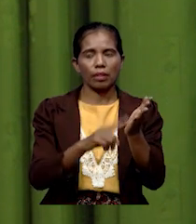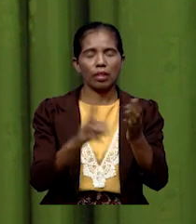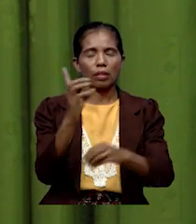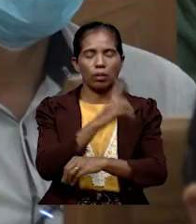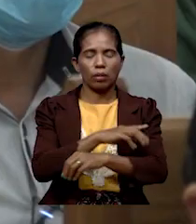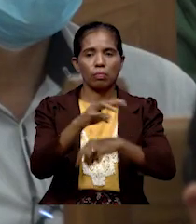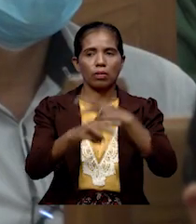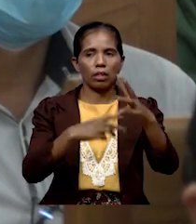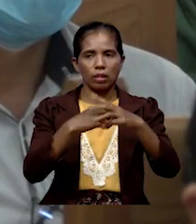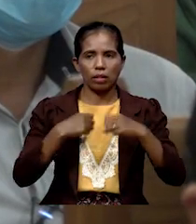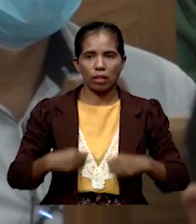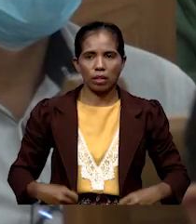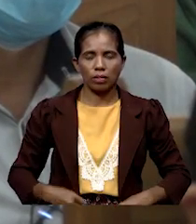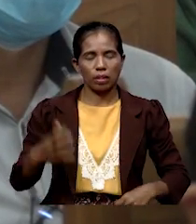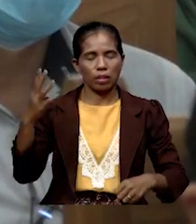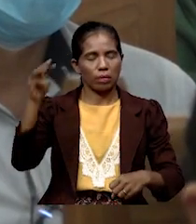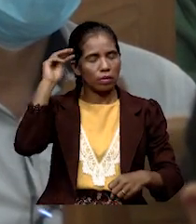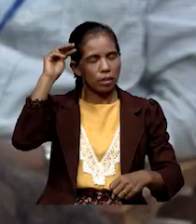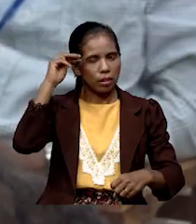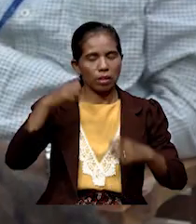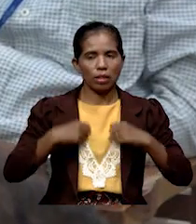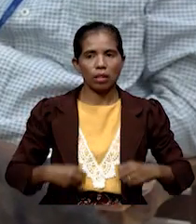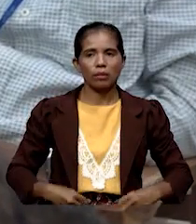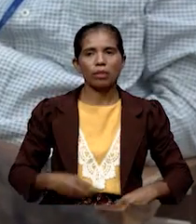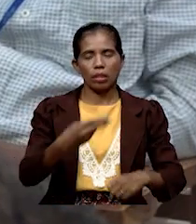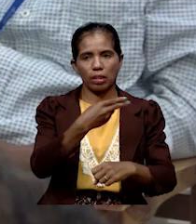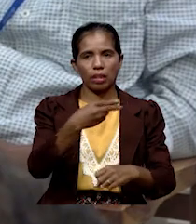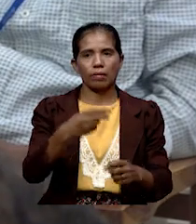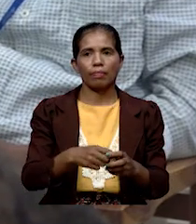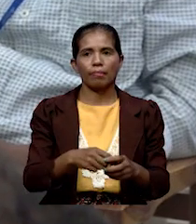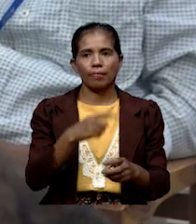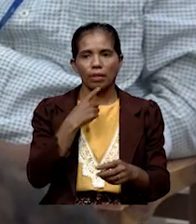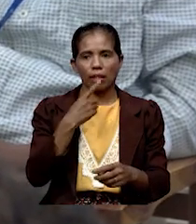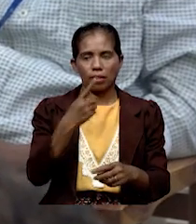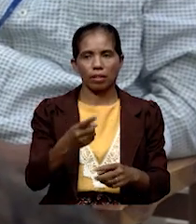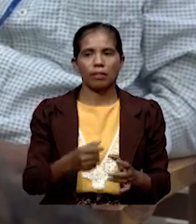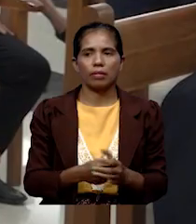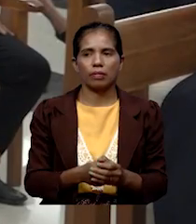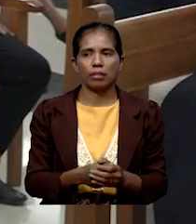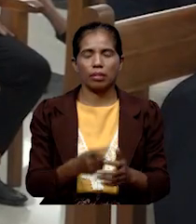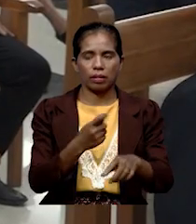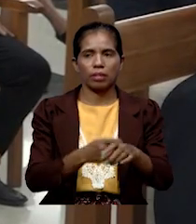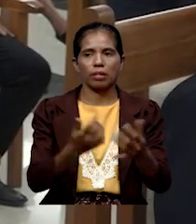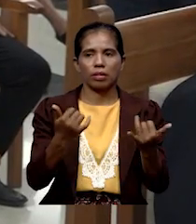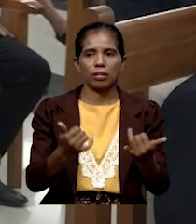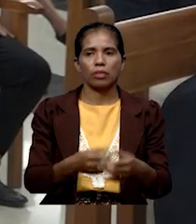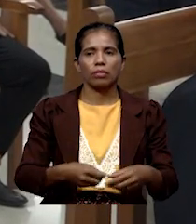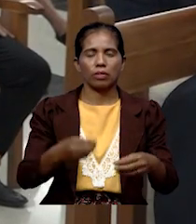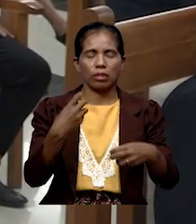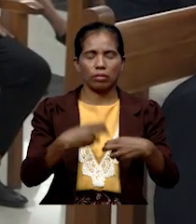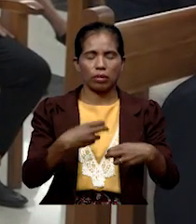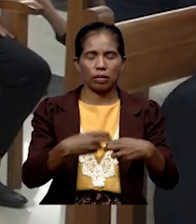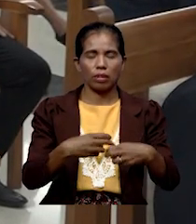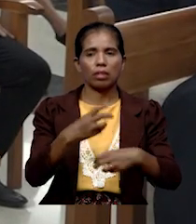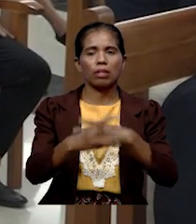iha Palácio de Sinja, Ministério Saúde, kai Koli Dili, quinta semana ne. Arvin Matur hateten, situação ne se desafio nível global